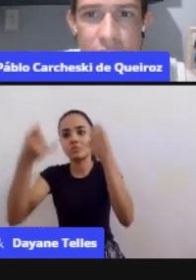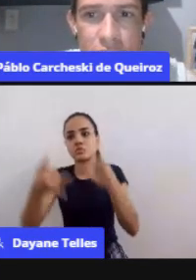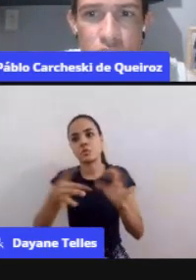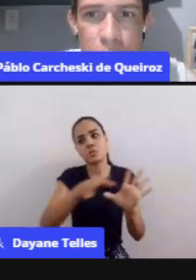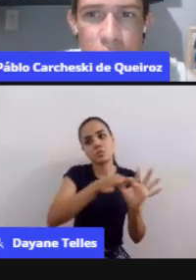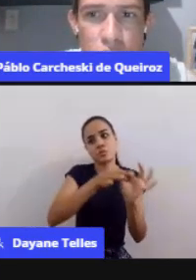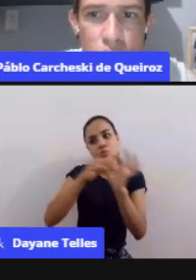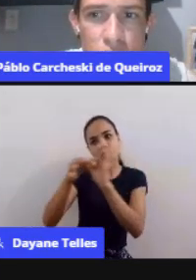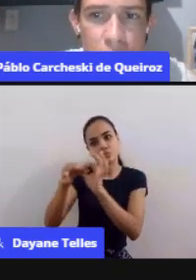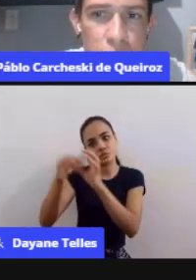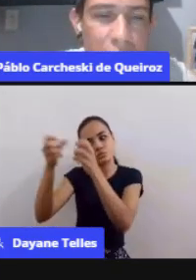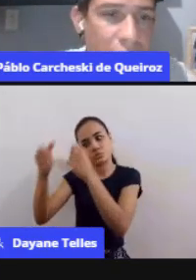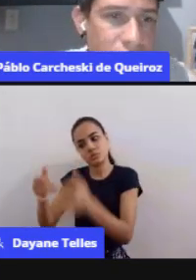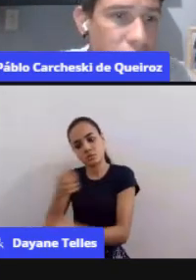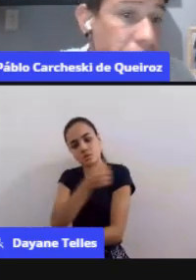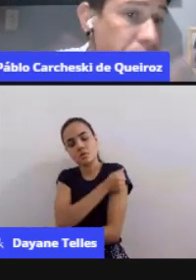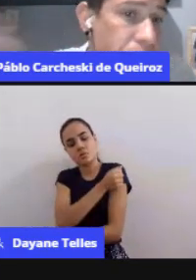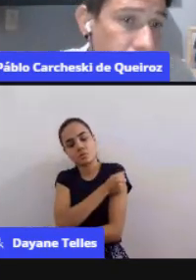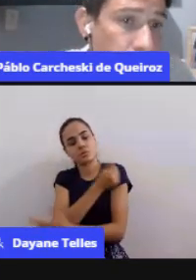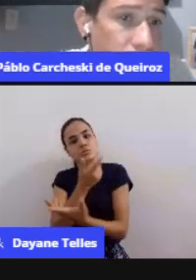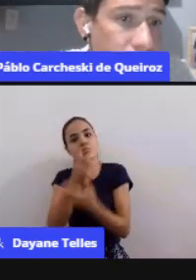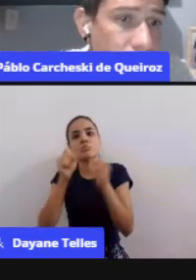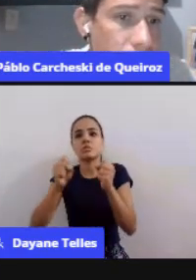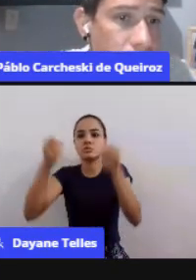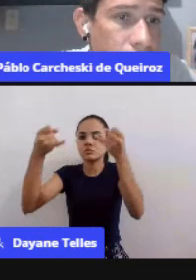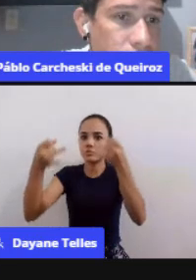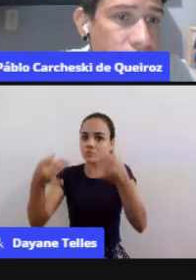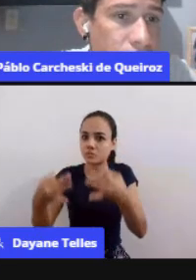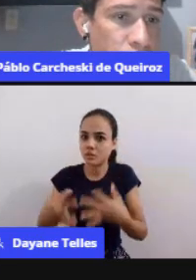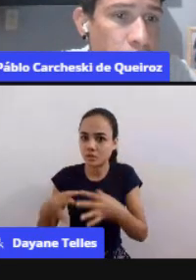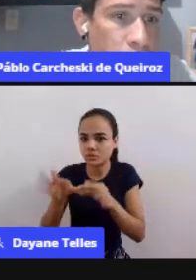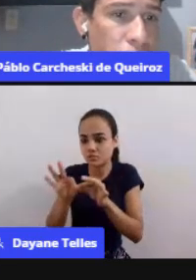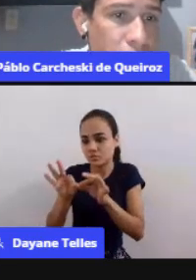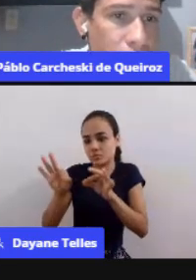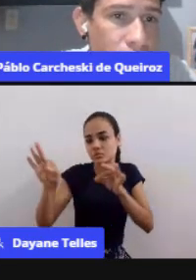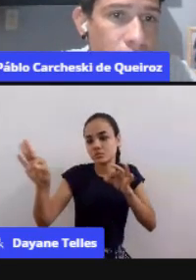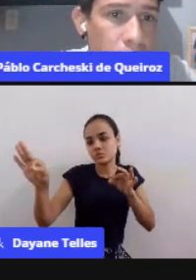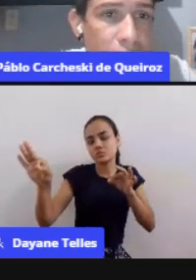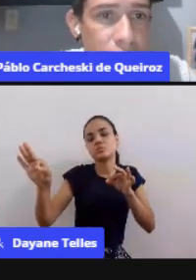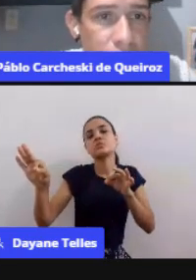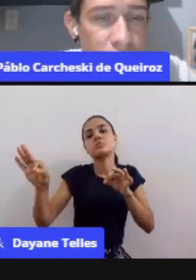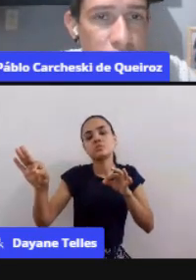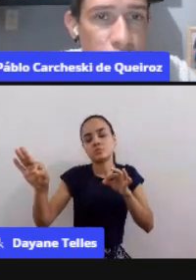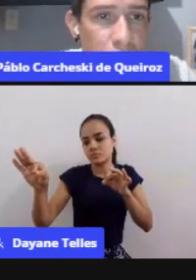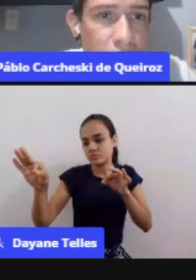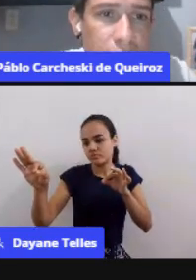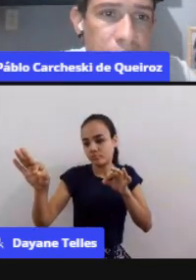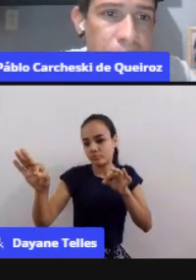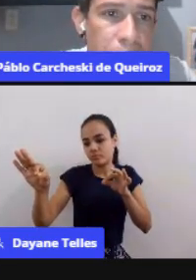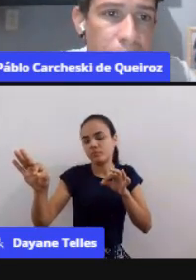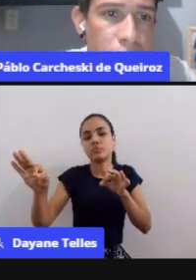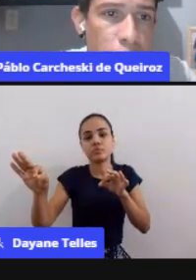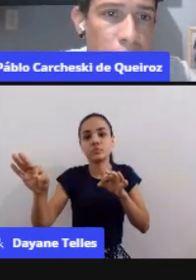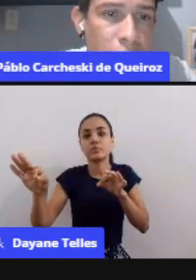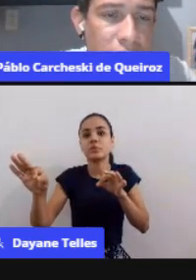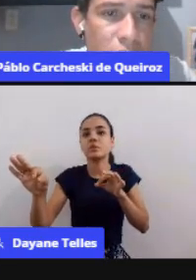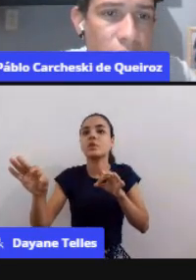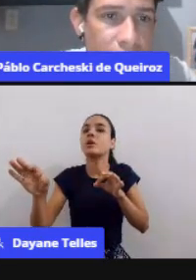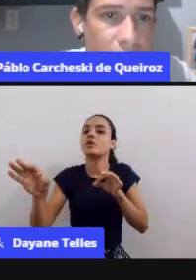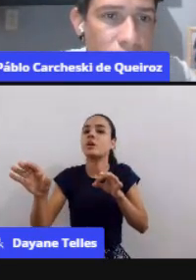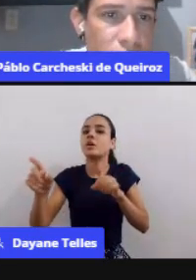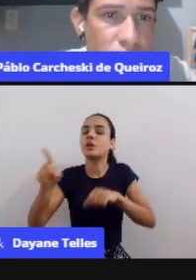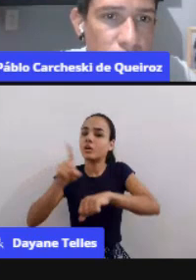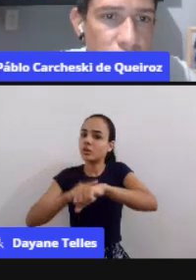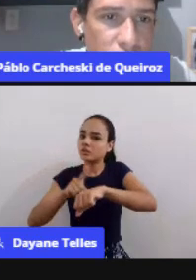distância, né, de um percurso e o tempo gasto poderia ser diretamente proporcional, mas talvez numa